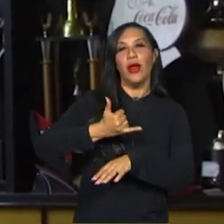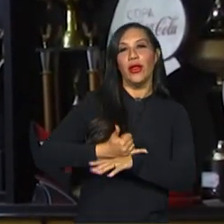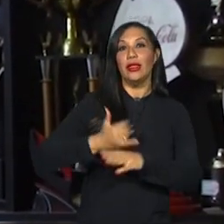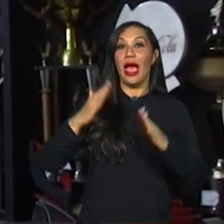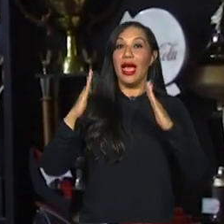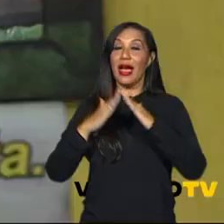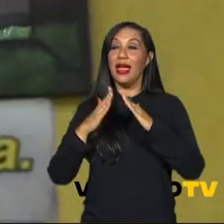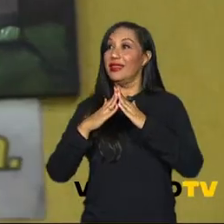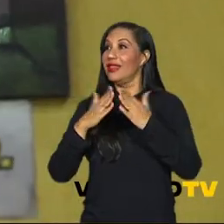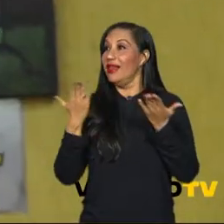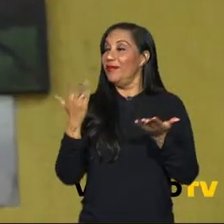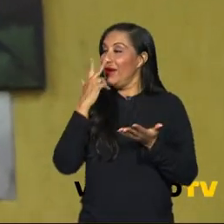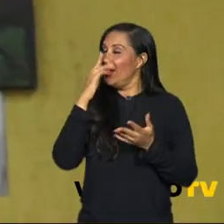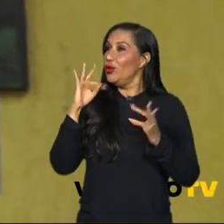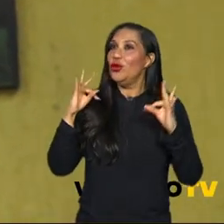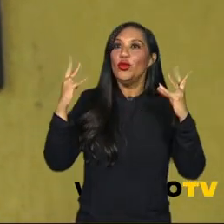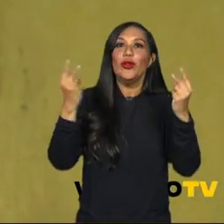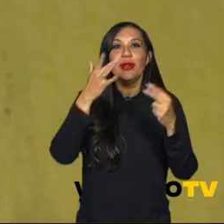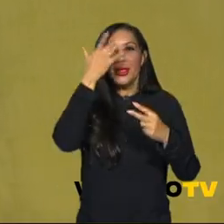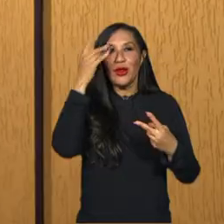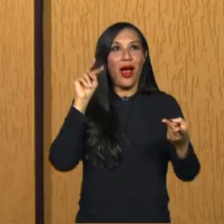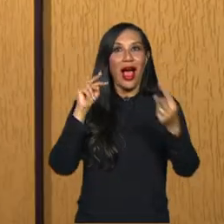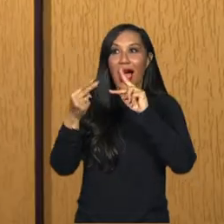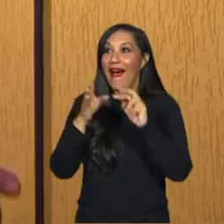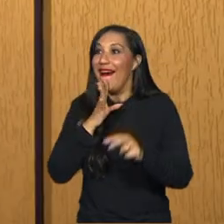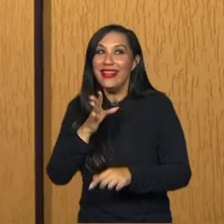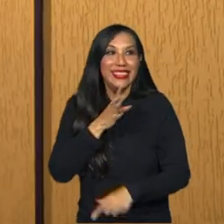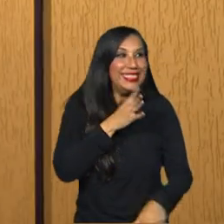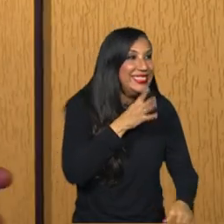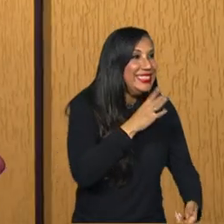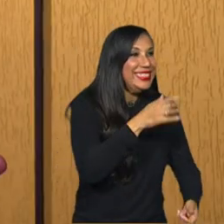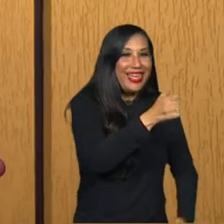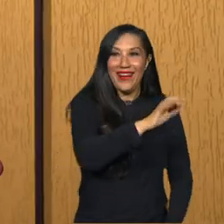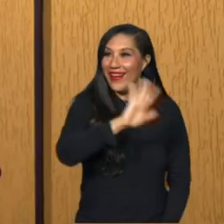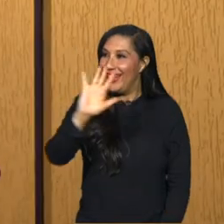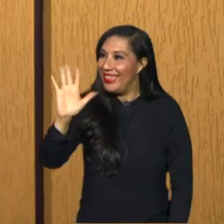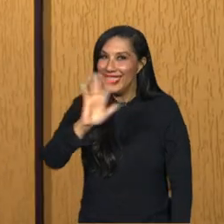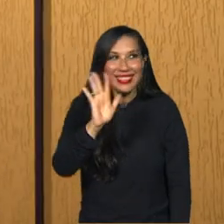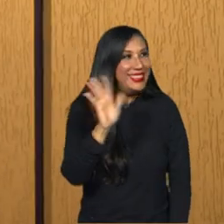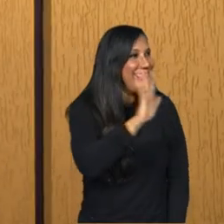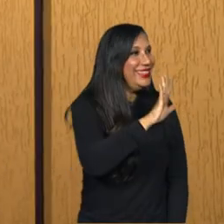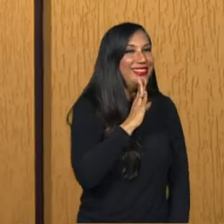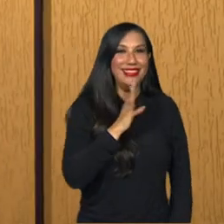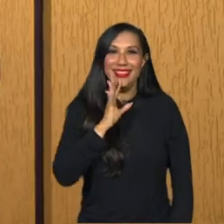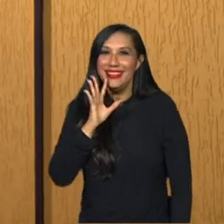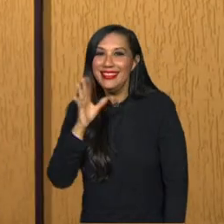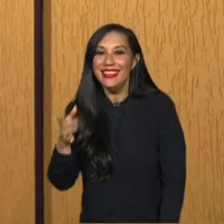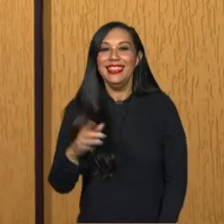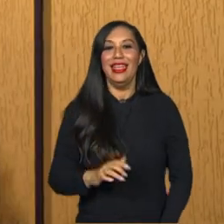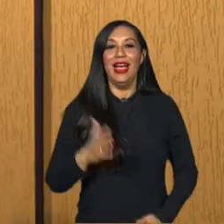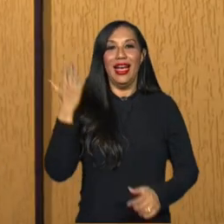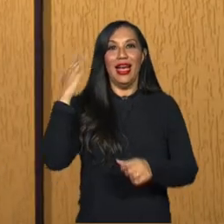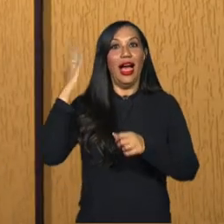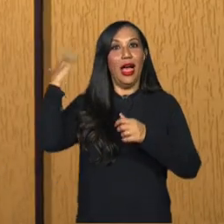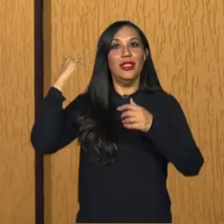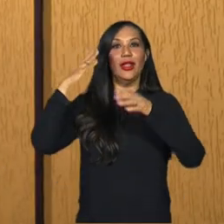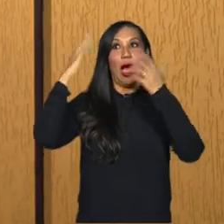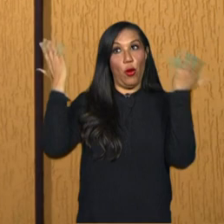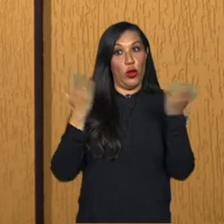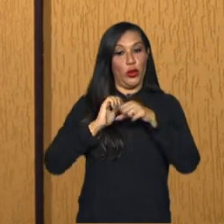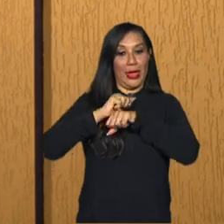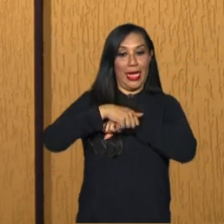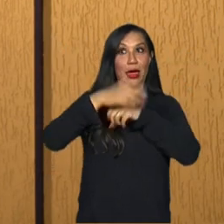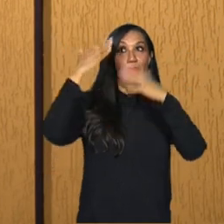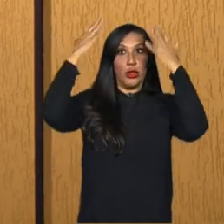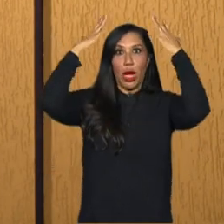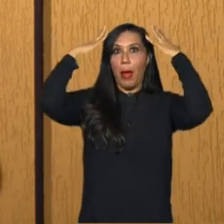conhecem, né? Igual você sai hoje aí, você tá na rua, tá vendo, eu careca, eu tinha cabelo liso,